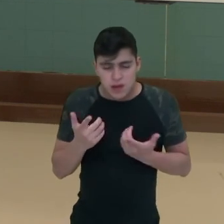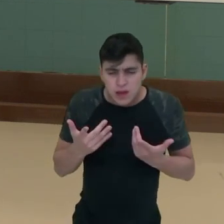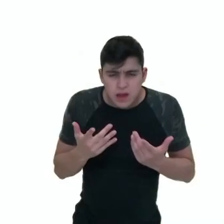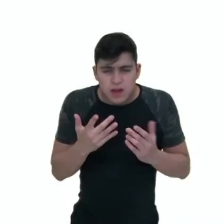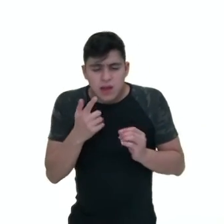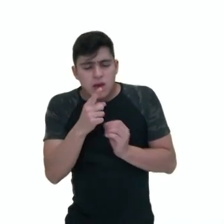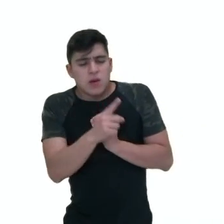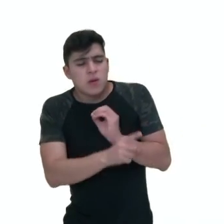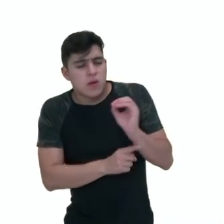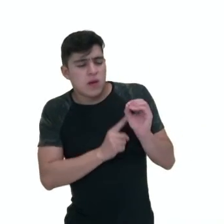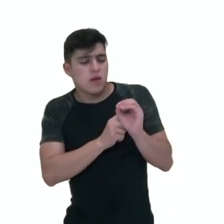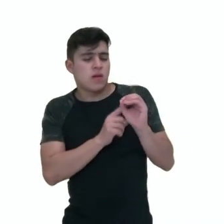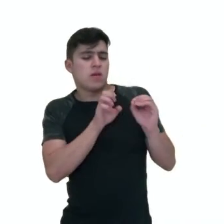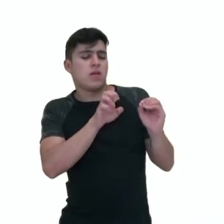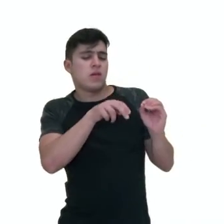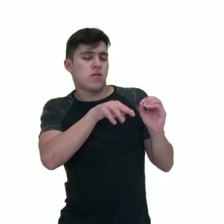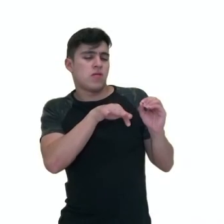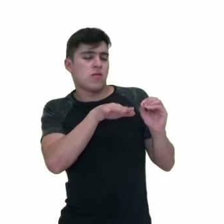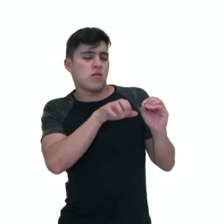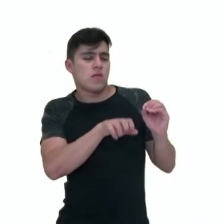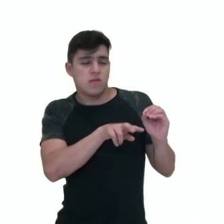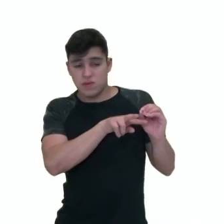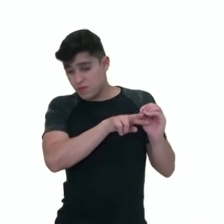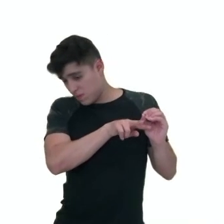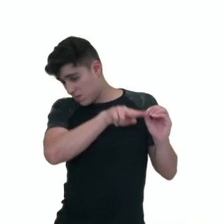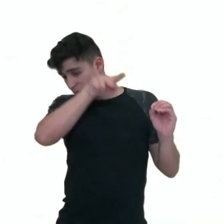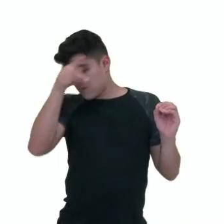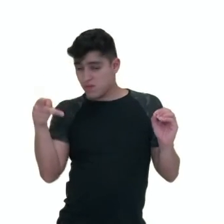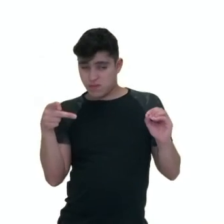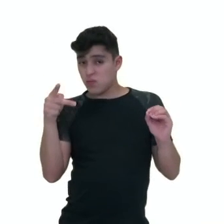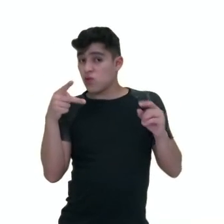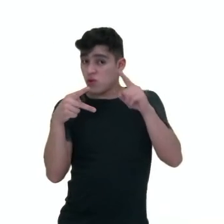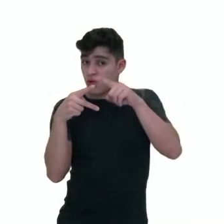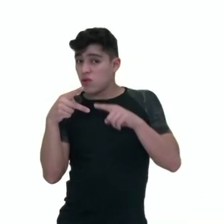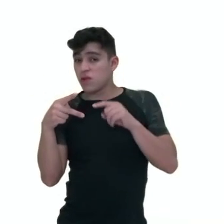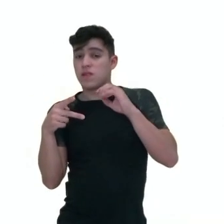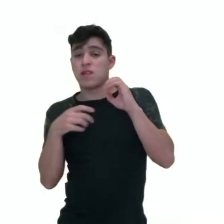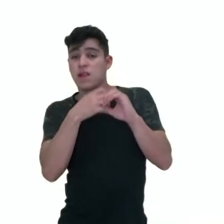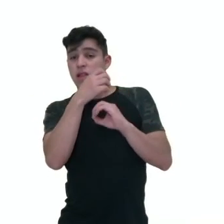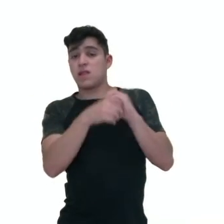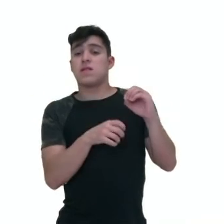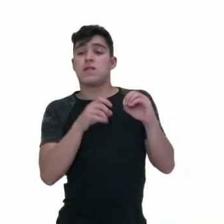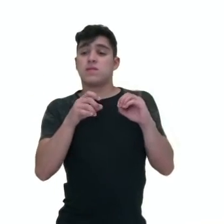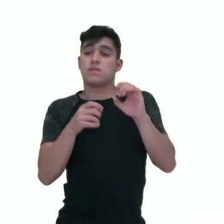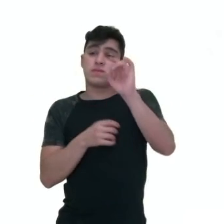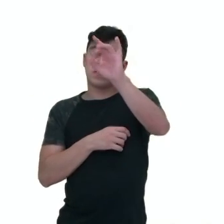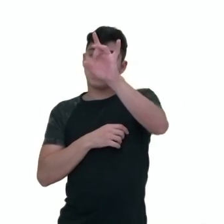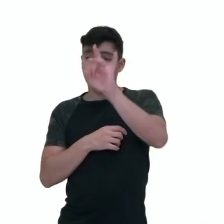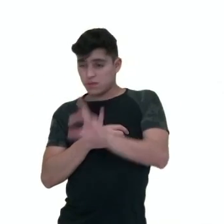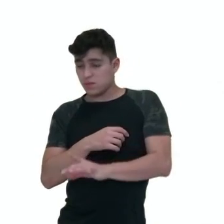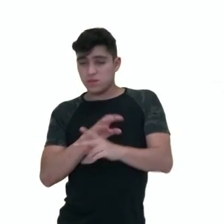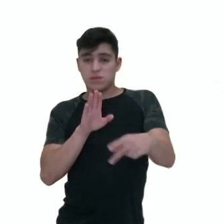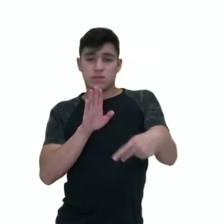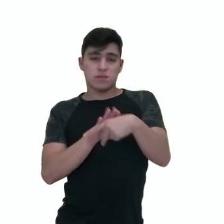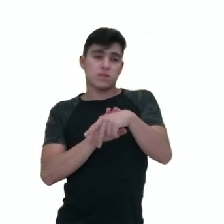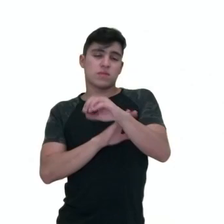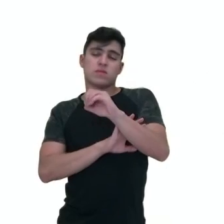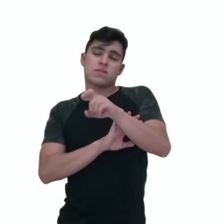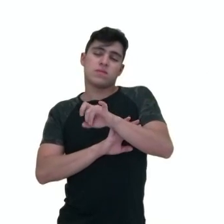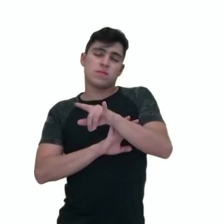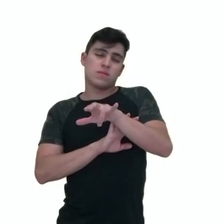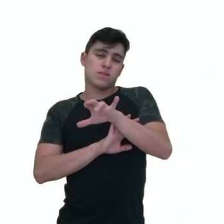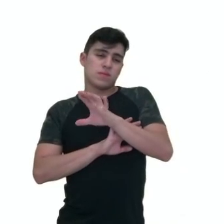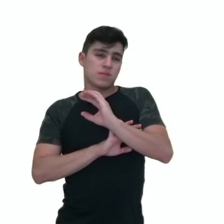enxofre doa um par de elétrons para cada átomo de